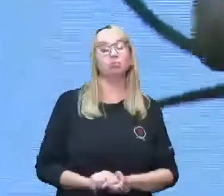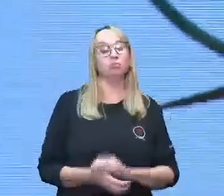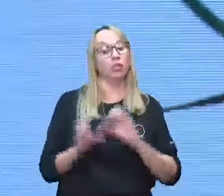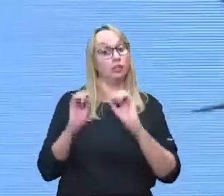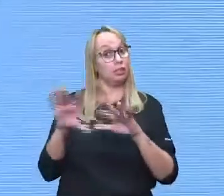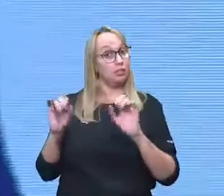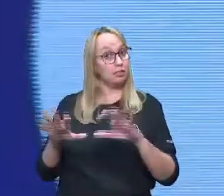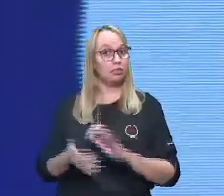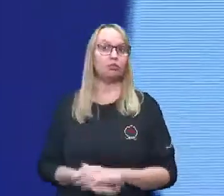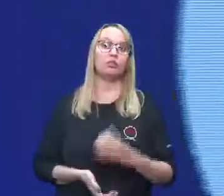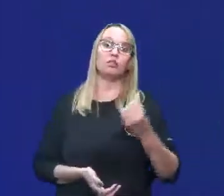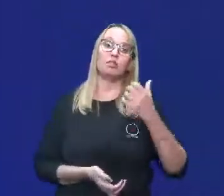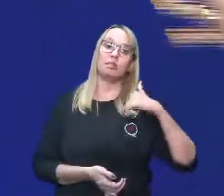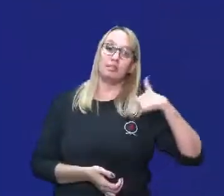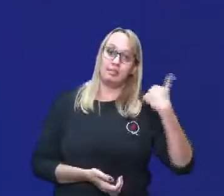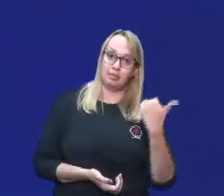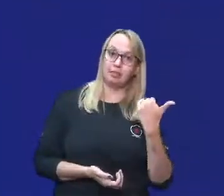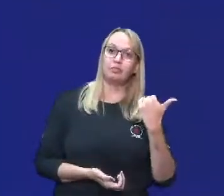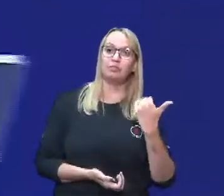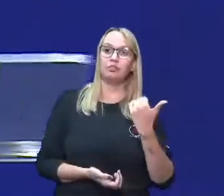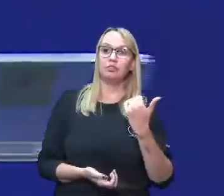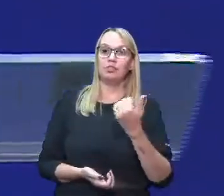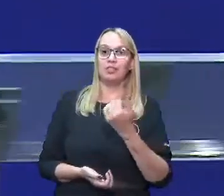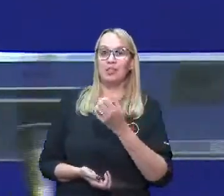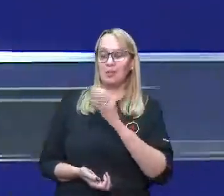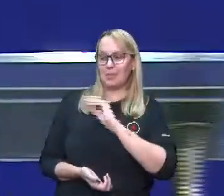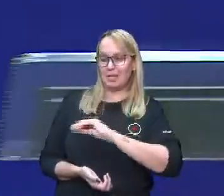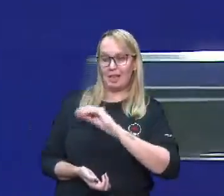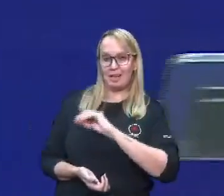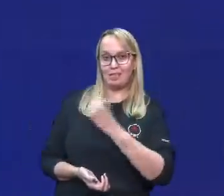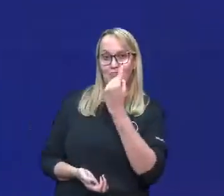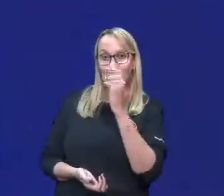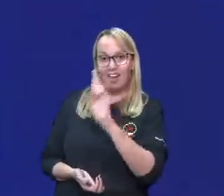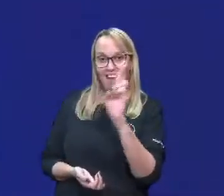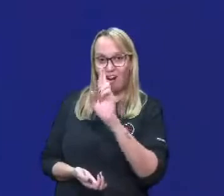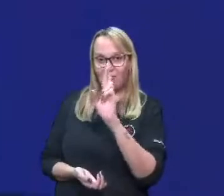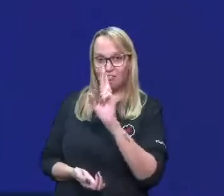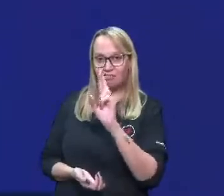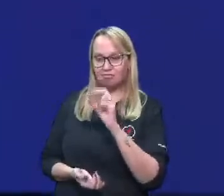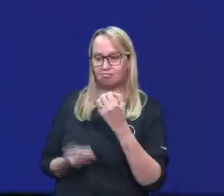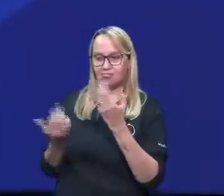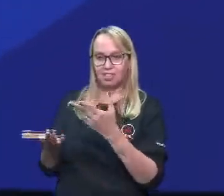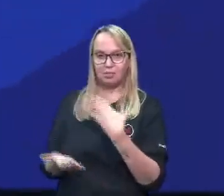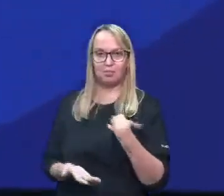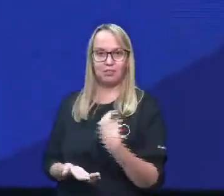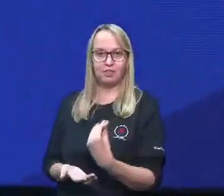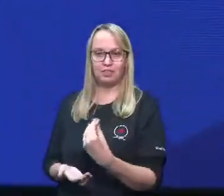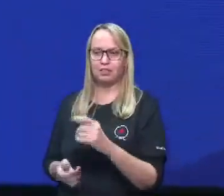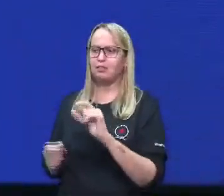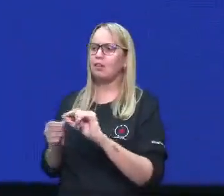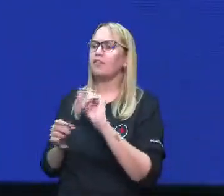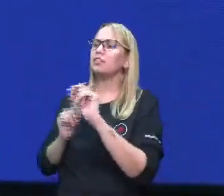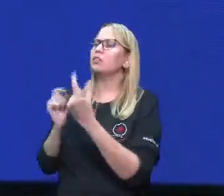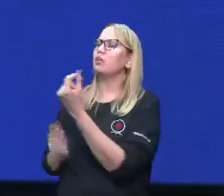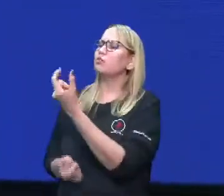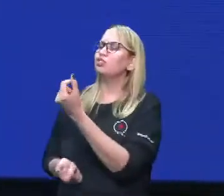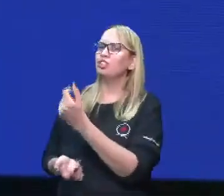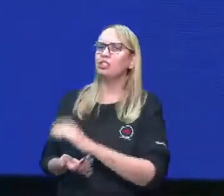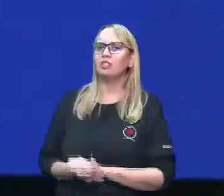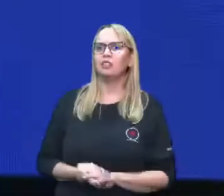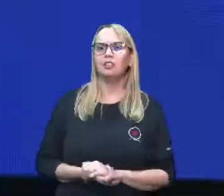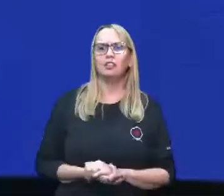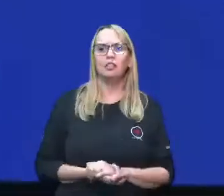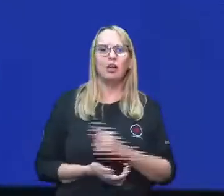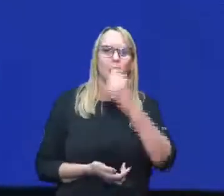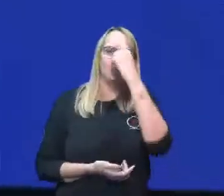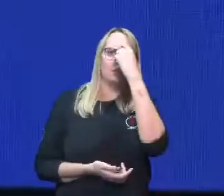com 6 anos de idade, fui pagar o primeiro salário dele da semana, 1 real. Eu falei, o que você vai fazer com esse dinheiro? Eu não lembro se ele ia comprar bala, não